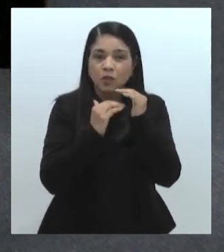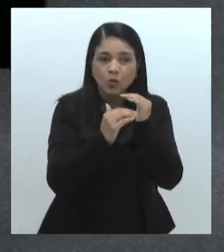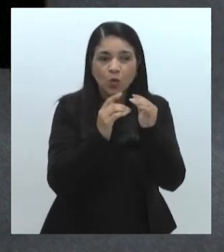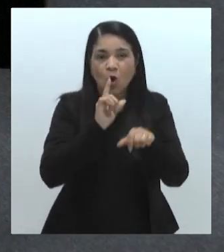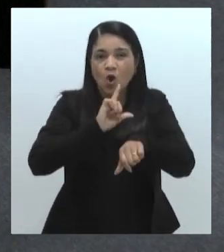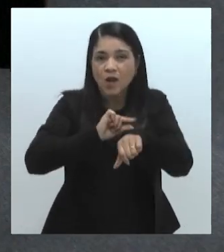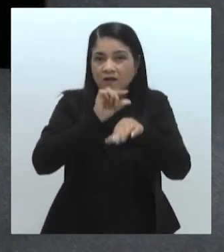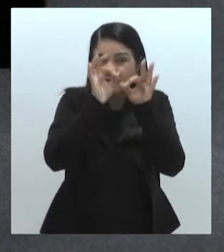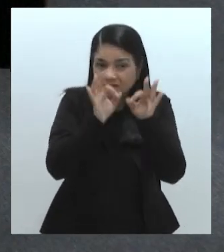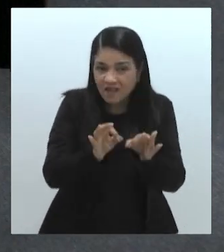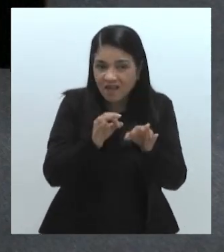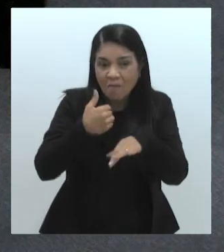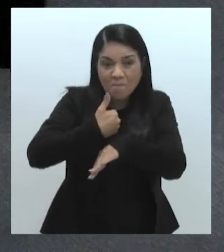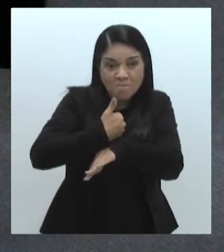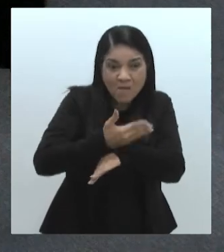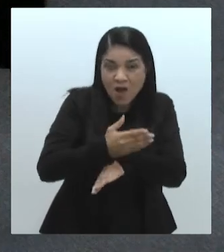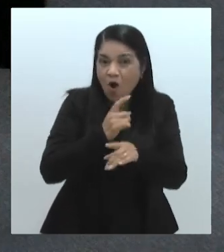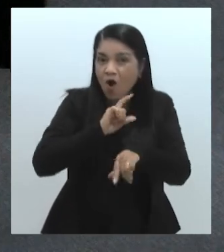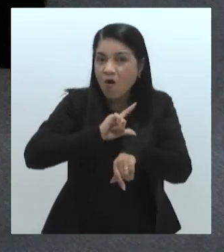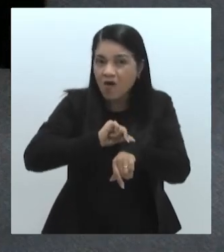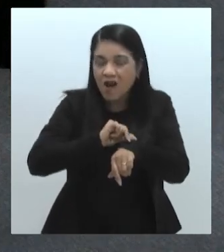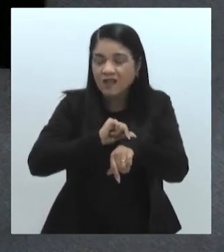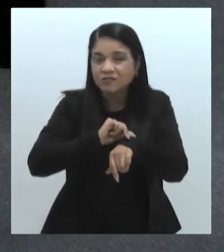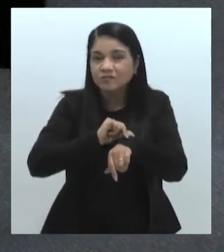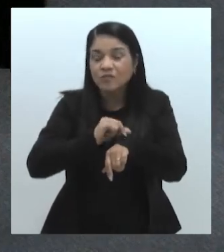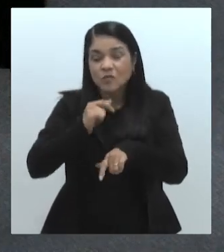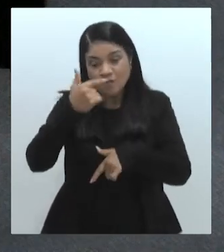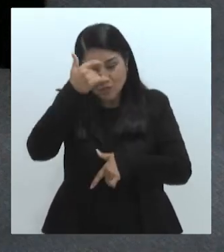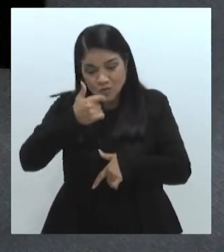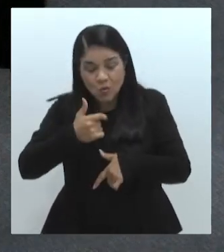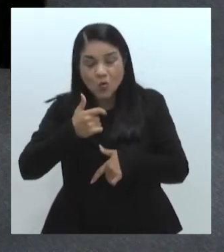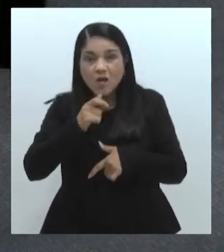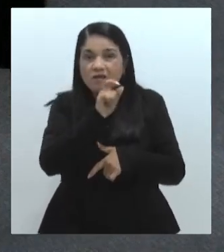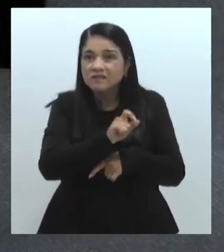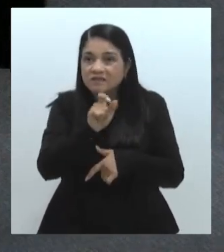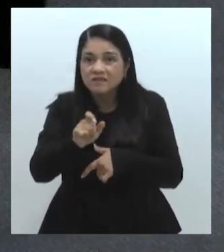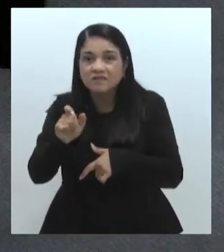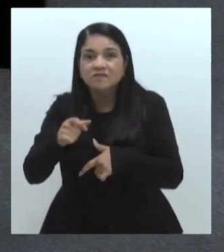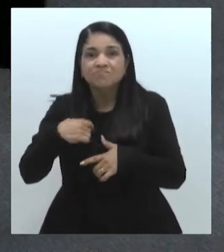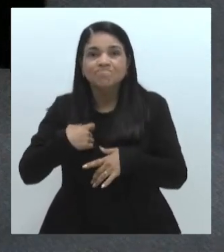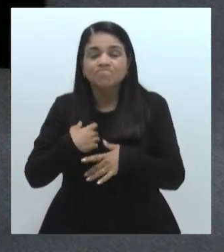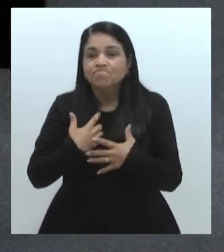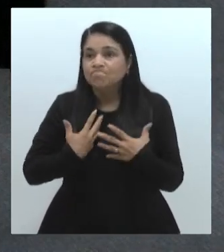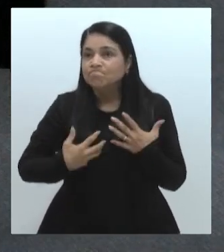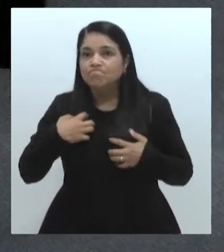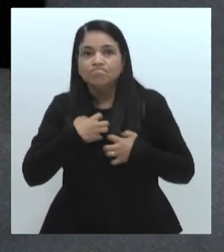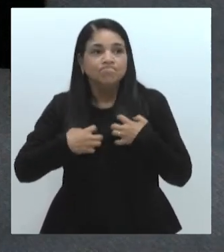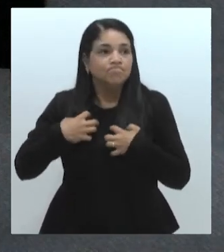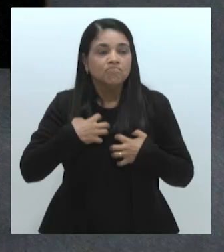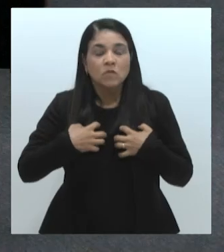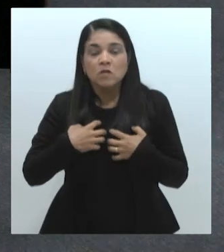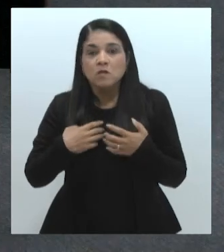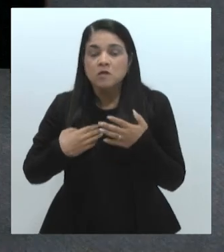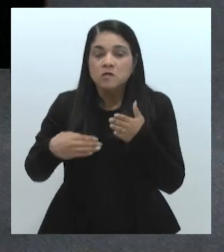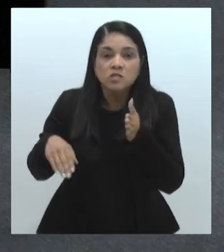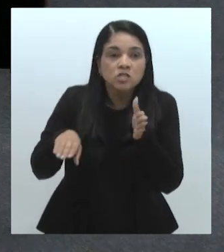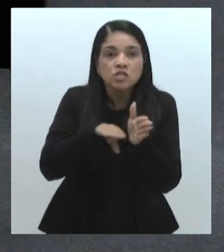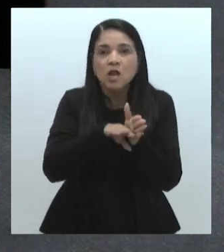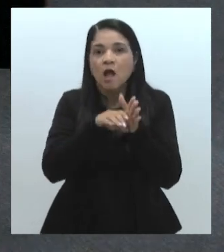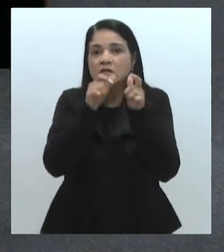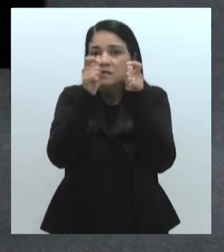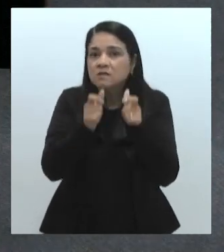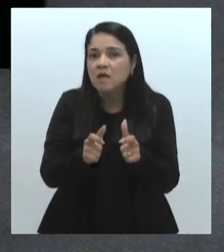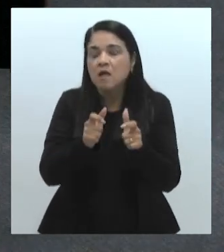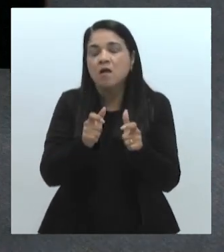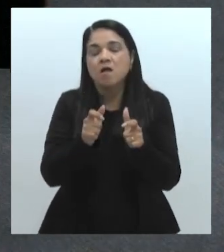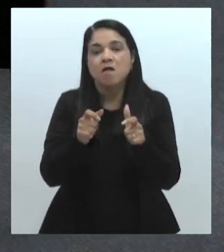já desmonta com qualquer perspectiva desse trabalhador, dessa trabalhadora, em chegar no horário no seu trabalho, na sua